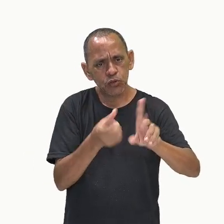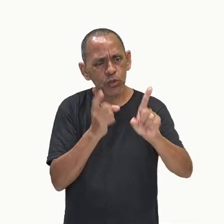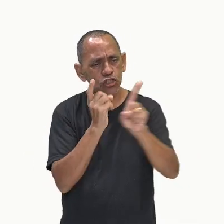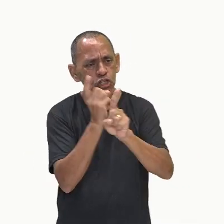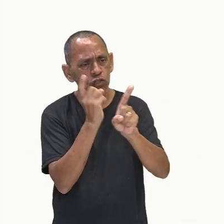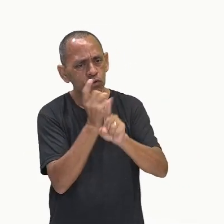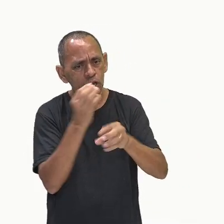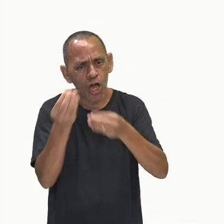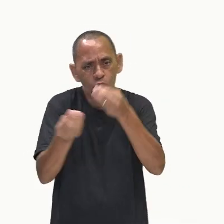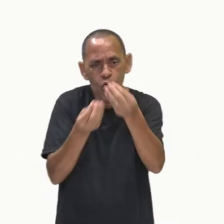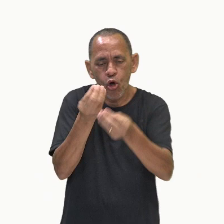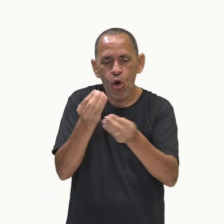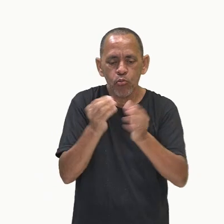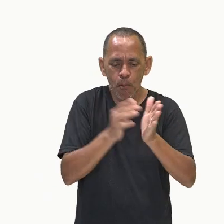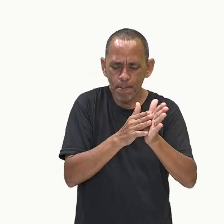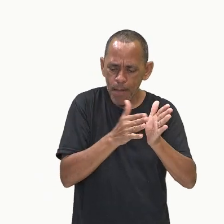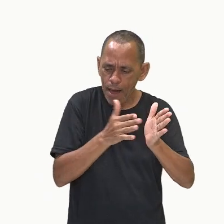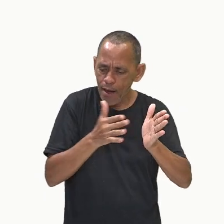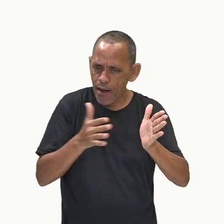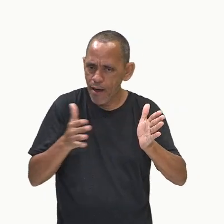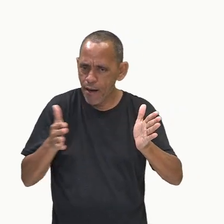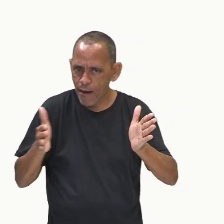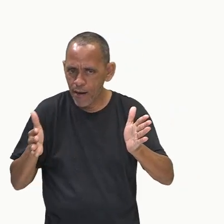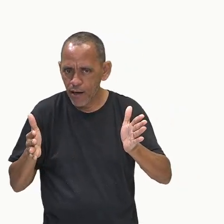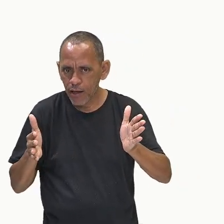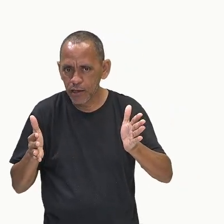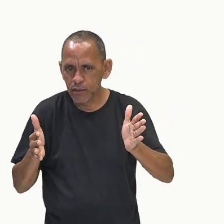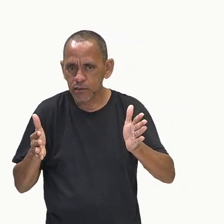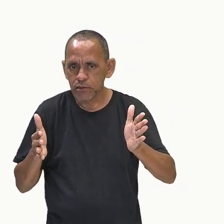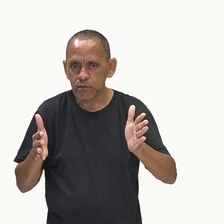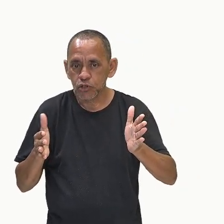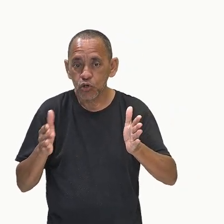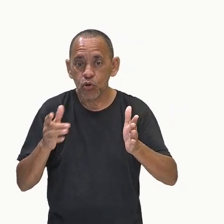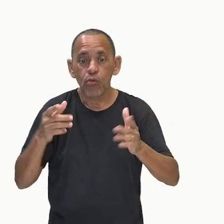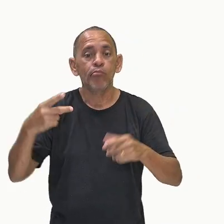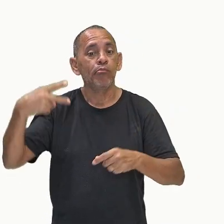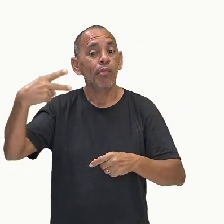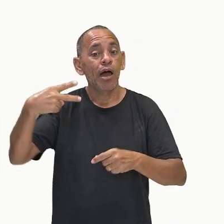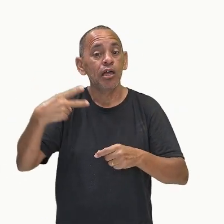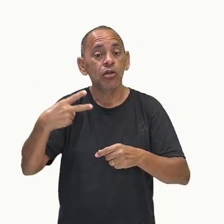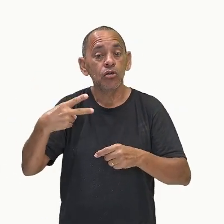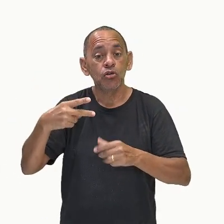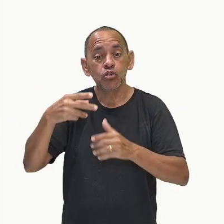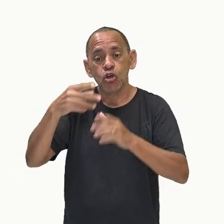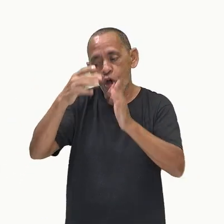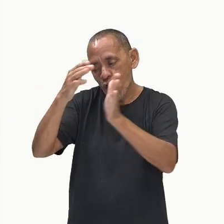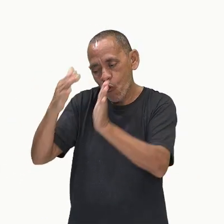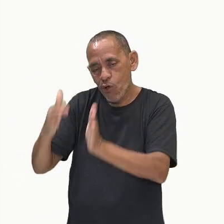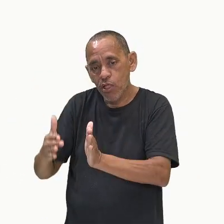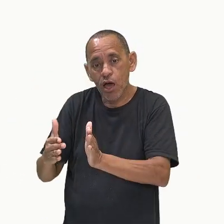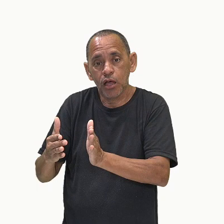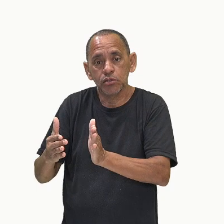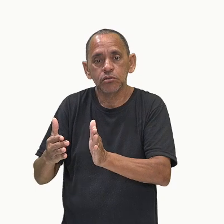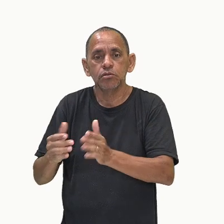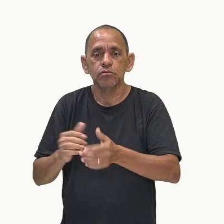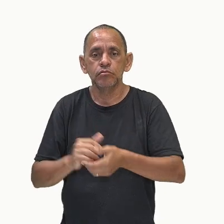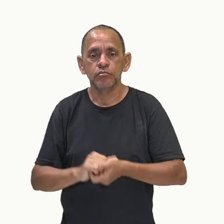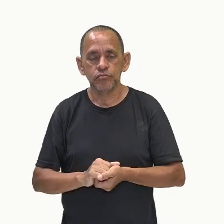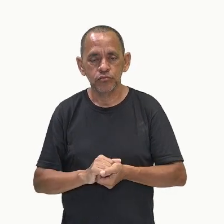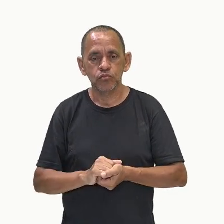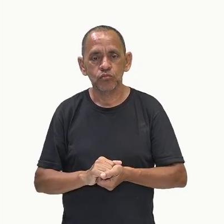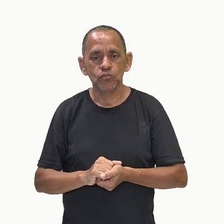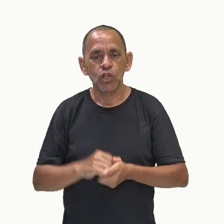a ordem aqui dos lados, né, em relação ao tamanho, quem era maior, o maior lado. Então, como raiz de 45 é maior que raiz